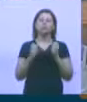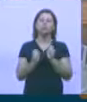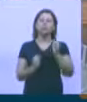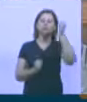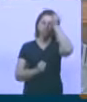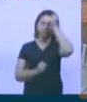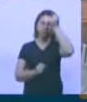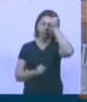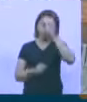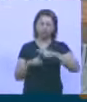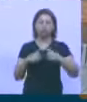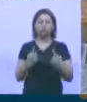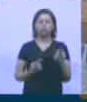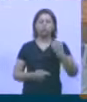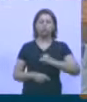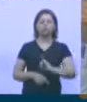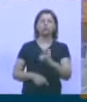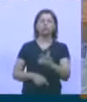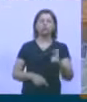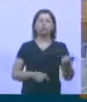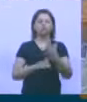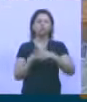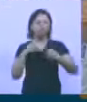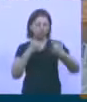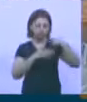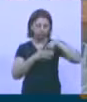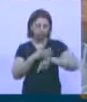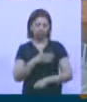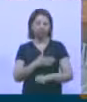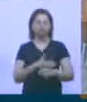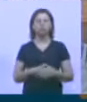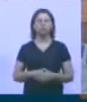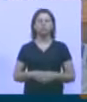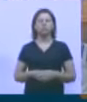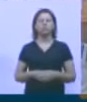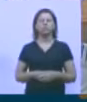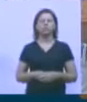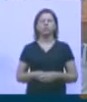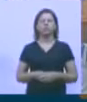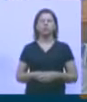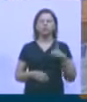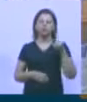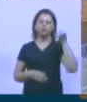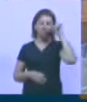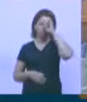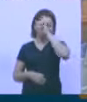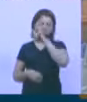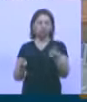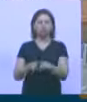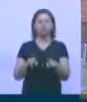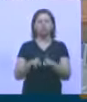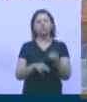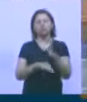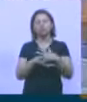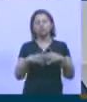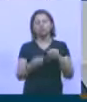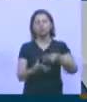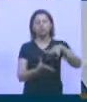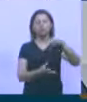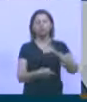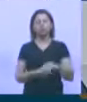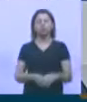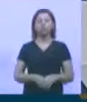arrepender, mas se ela não tiver a cura interior, for curada interiormente, fica difícil também ser curada espiritualmente.